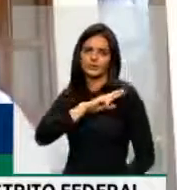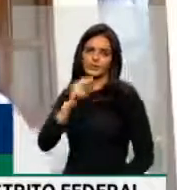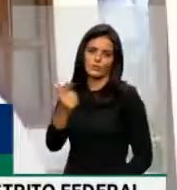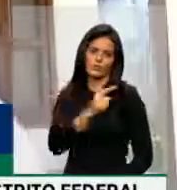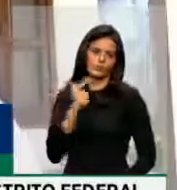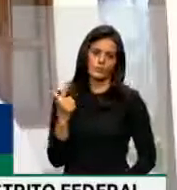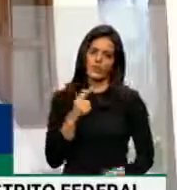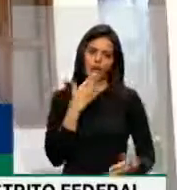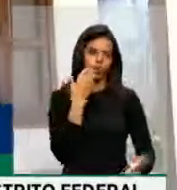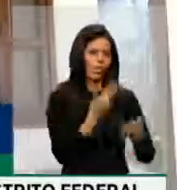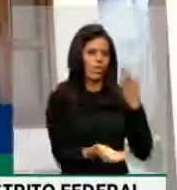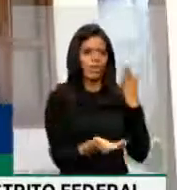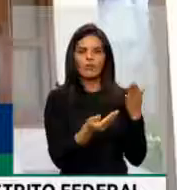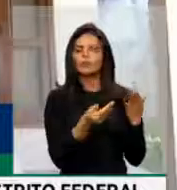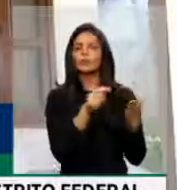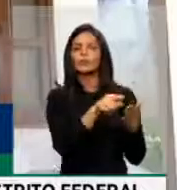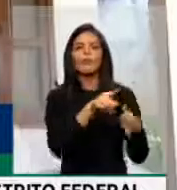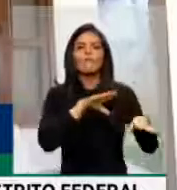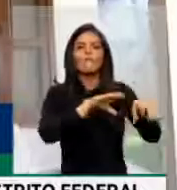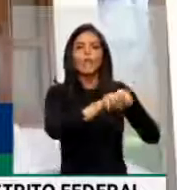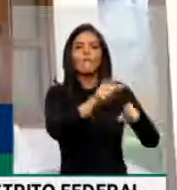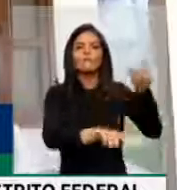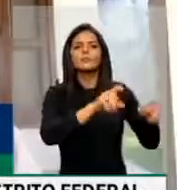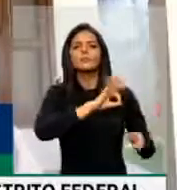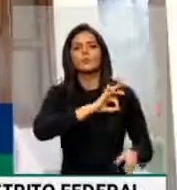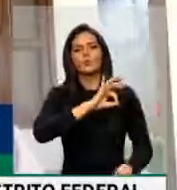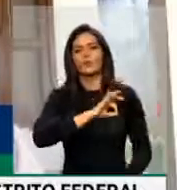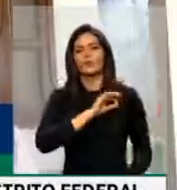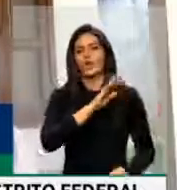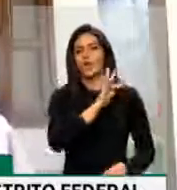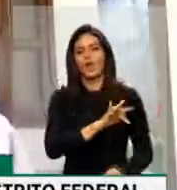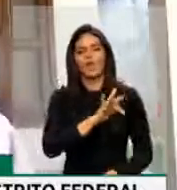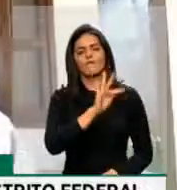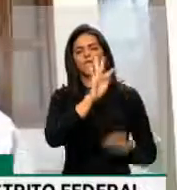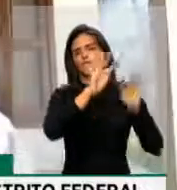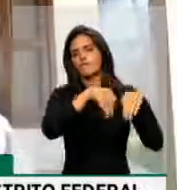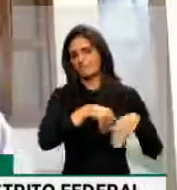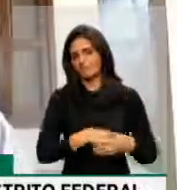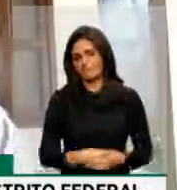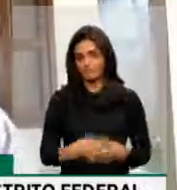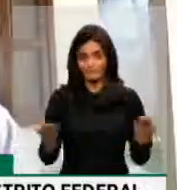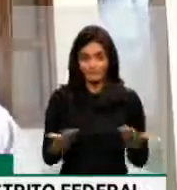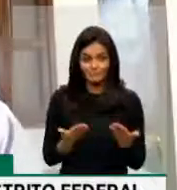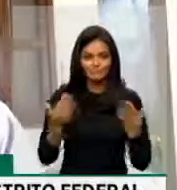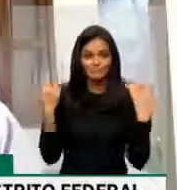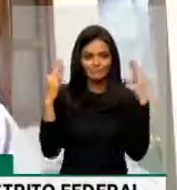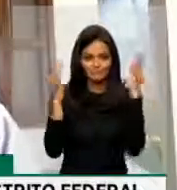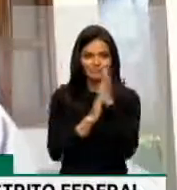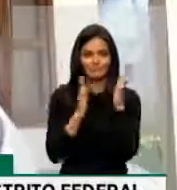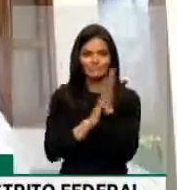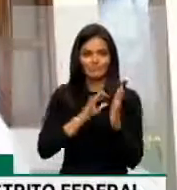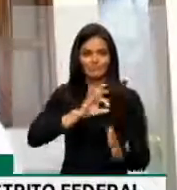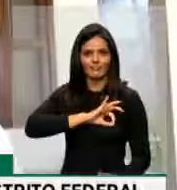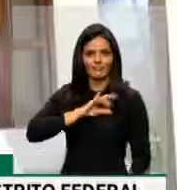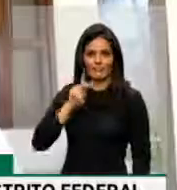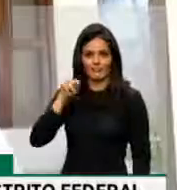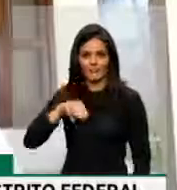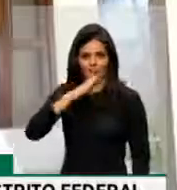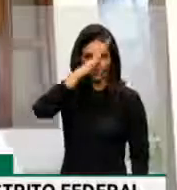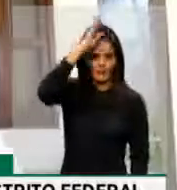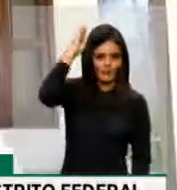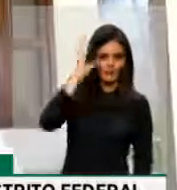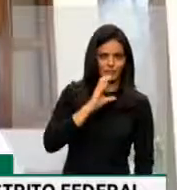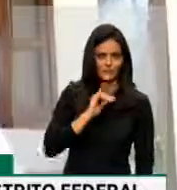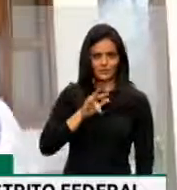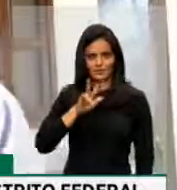hoje nós vivemos desse jeito. Então, a favor da aprovação da medida provisória 971, parabéns aos policiais militares e bombeiros,